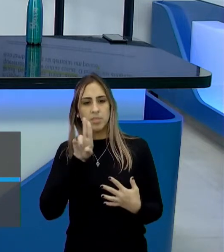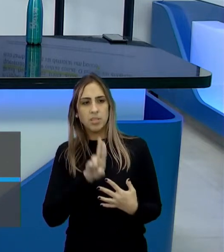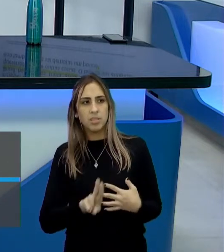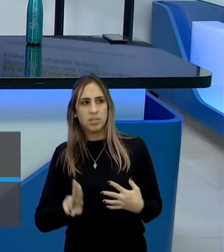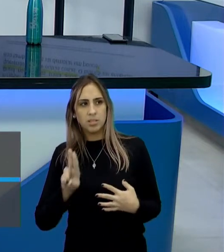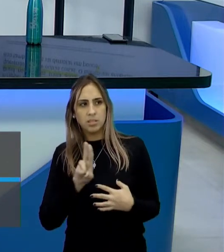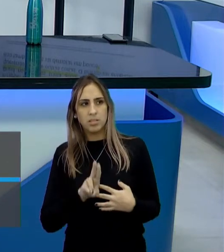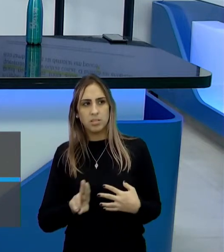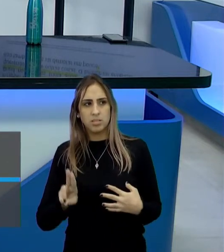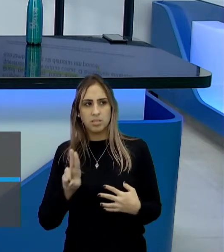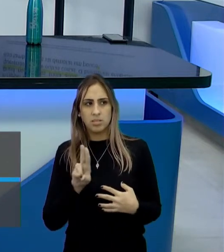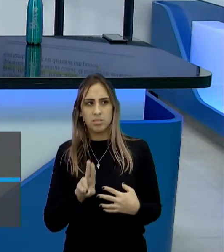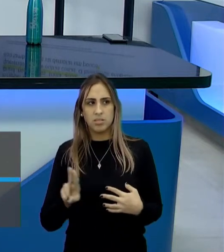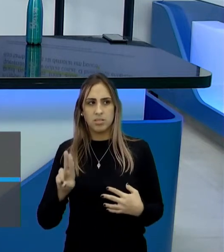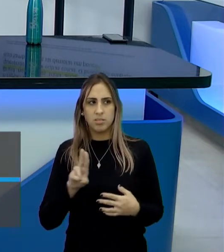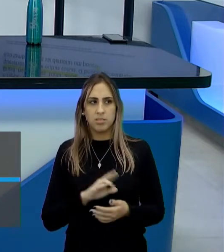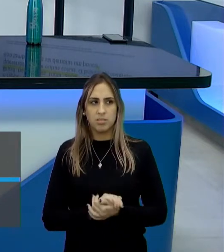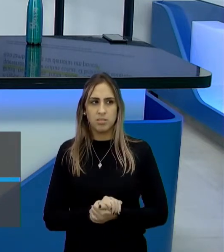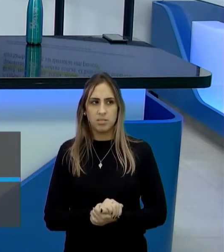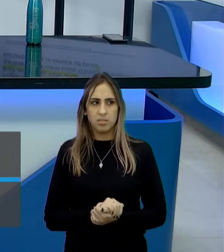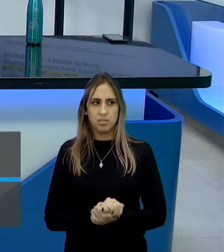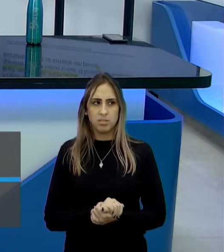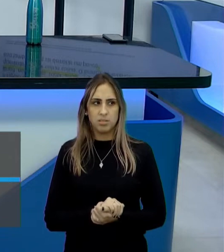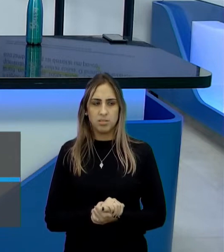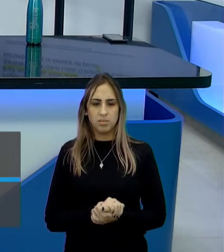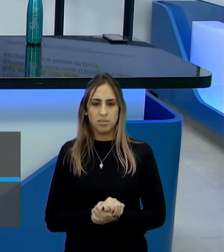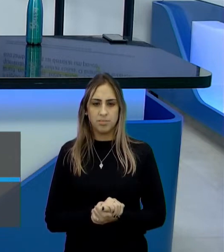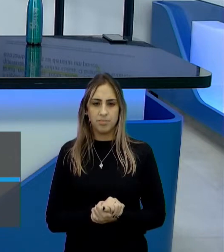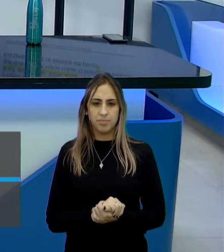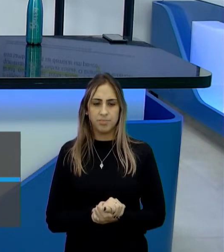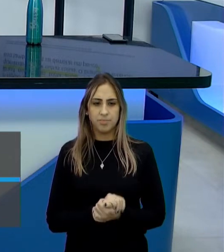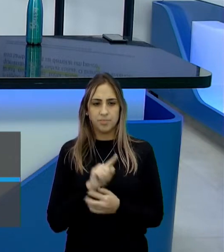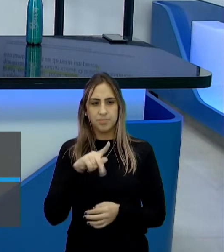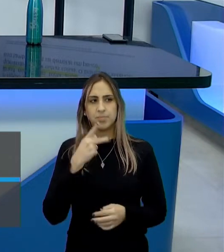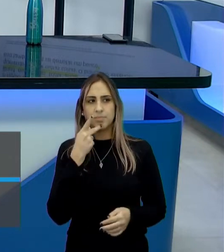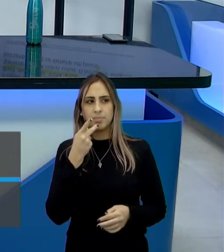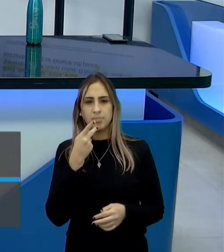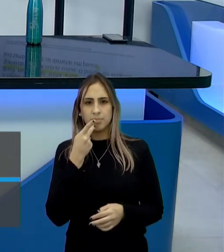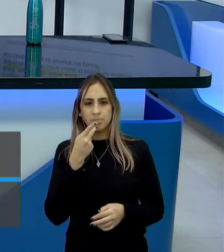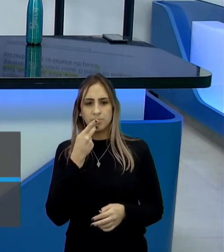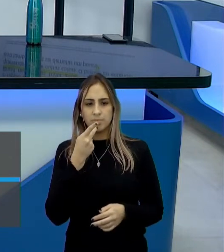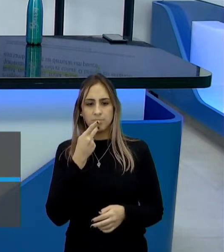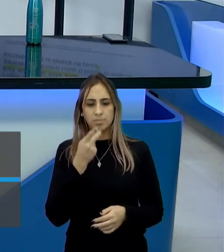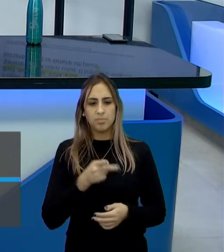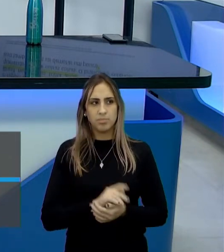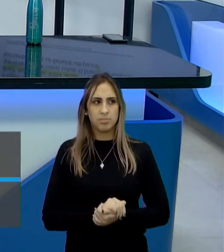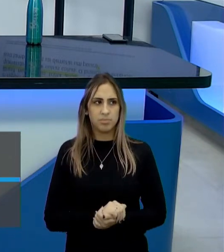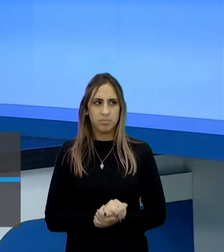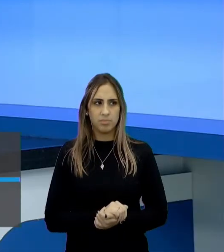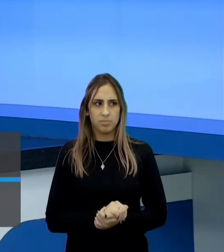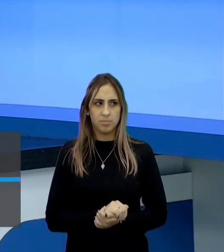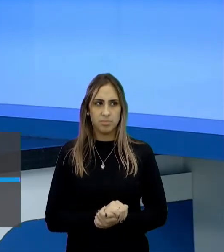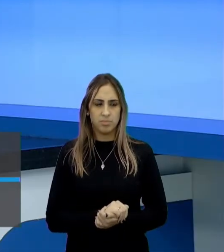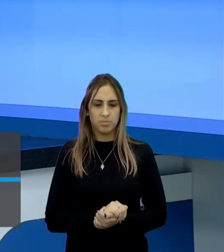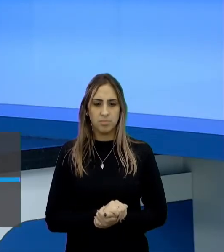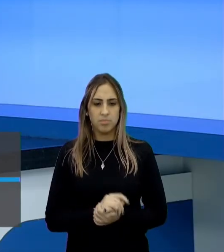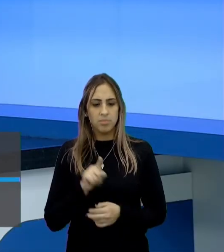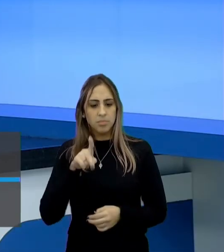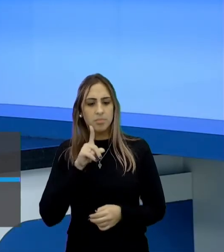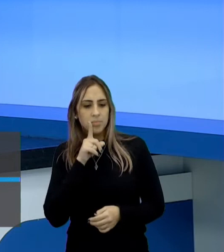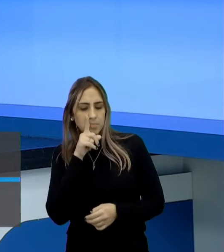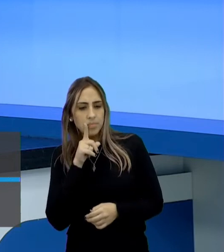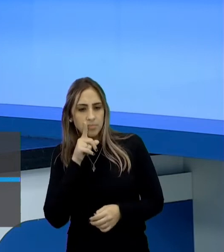utiliza as palavras para esse contexto. Sim. Né? Ele fala, não só, ele utiliza o